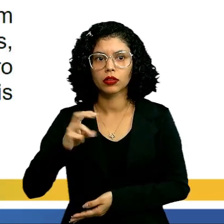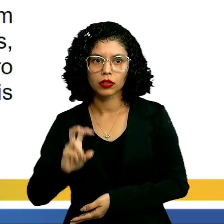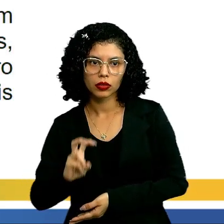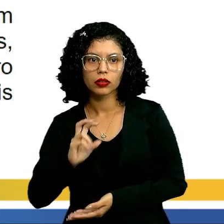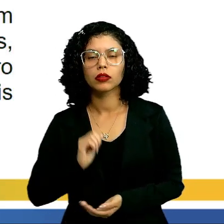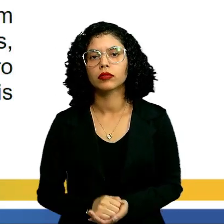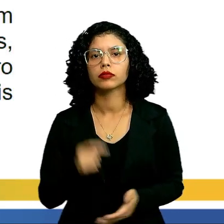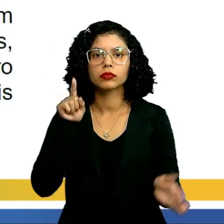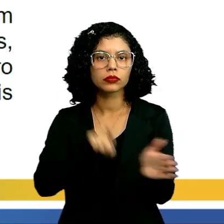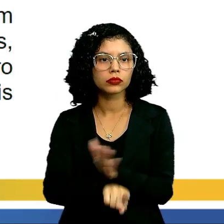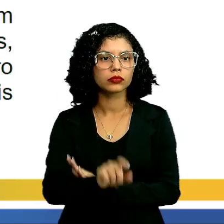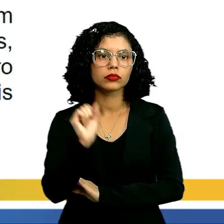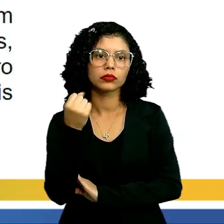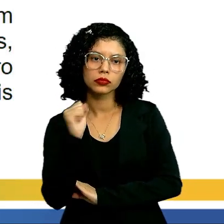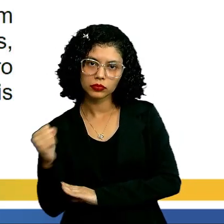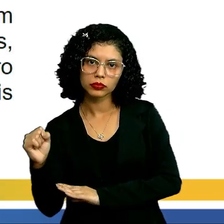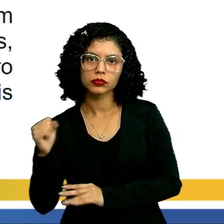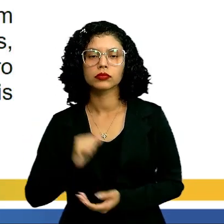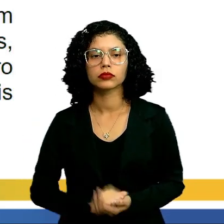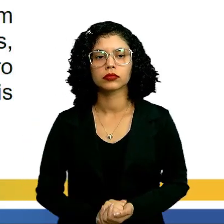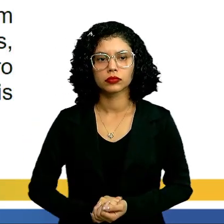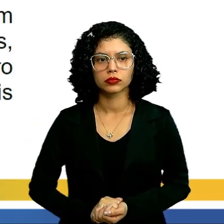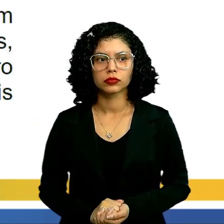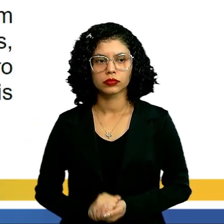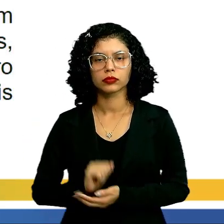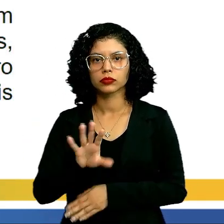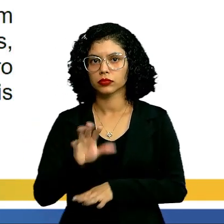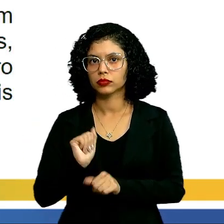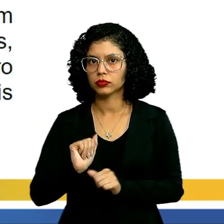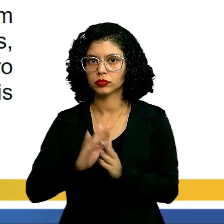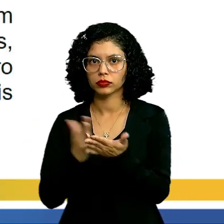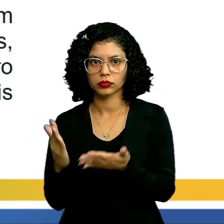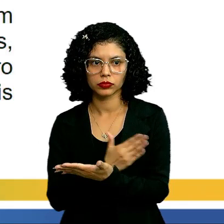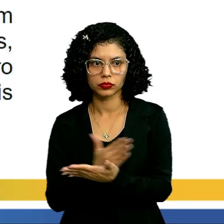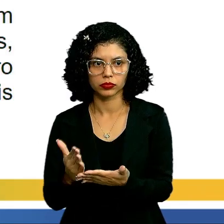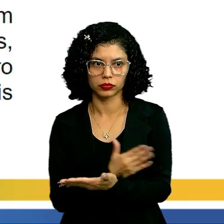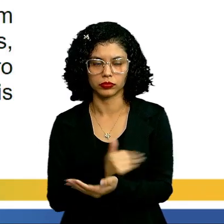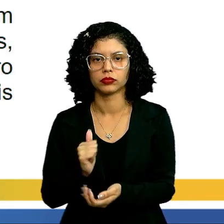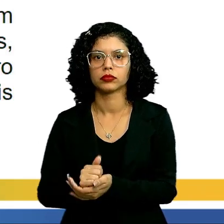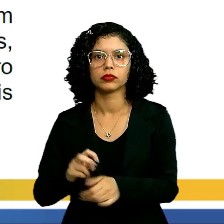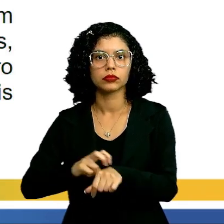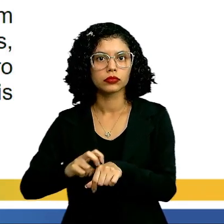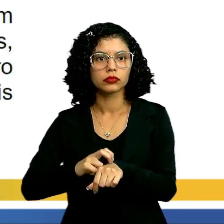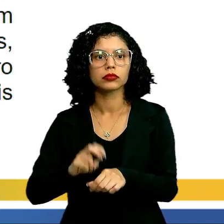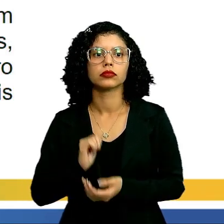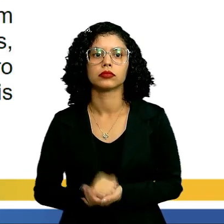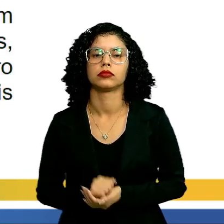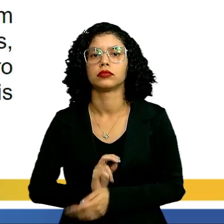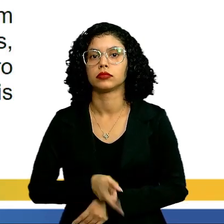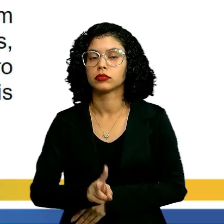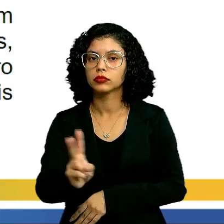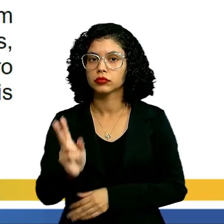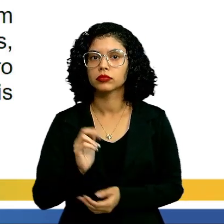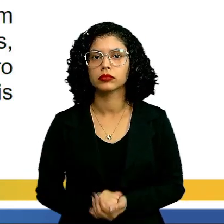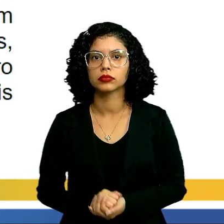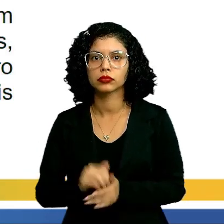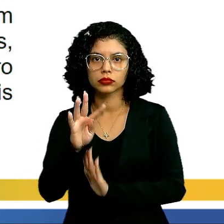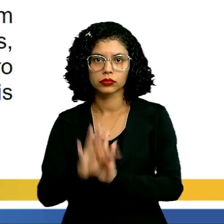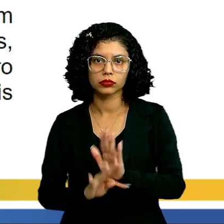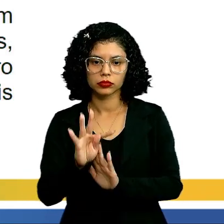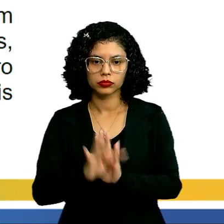145, a questão número 88. Peguem o livro de vocês, é o da capa verde, e vamos acompanhar a leitura do nosso